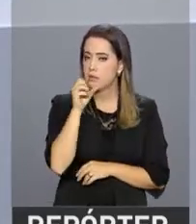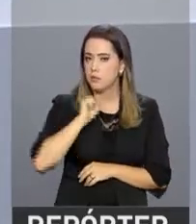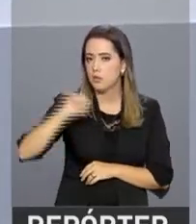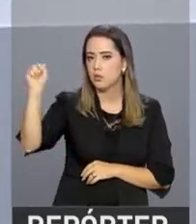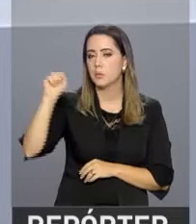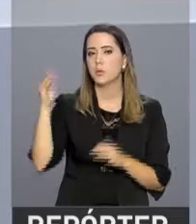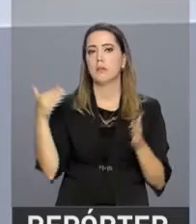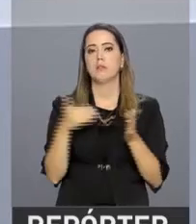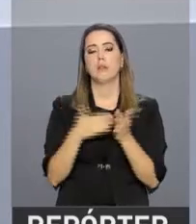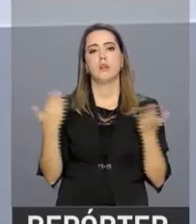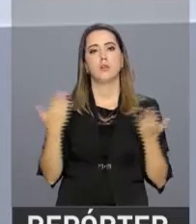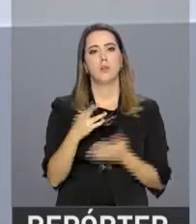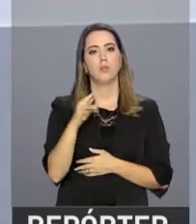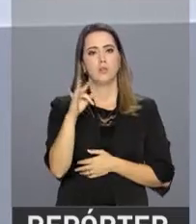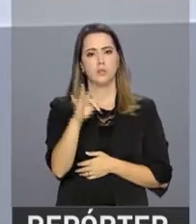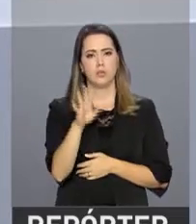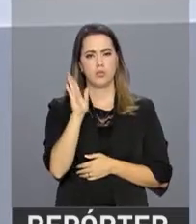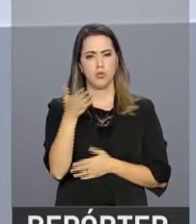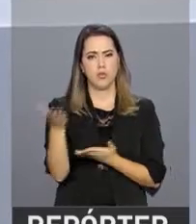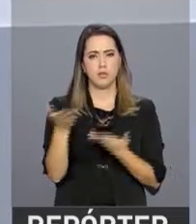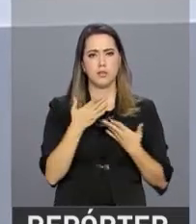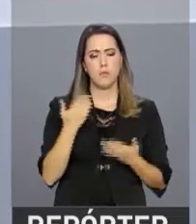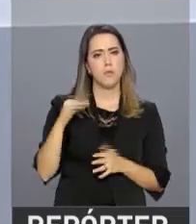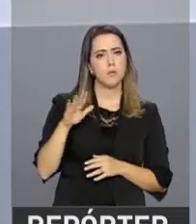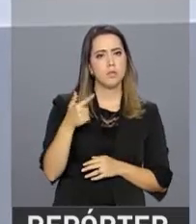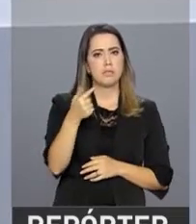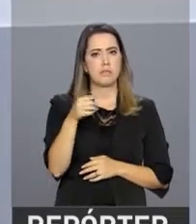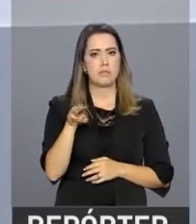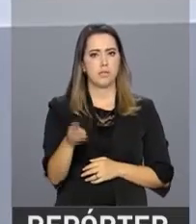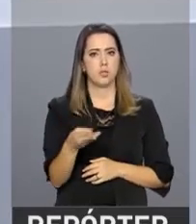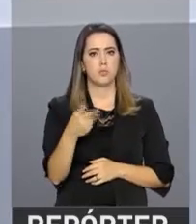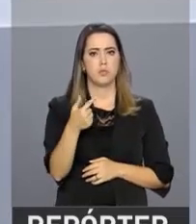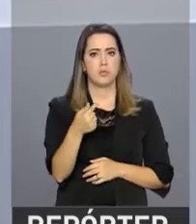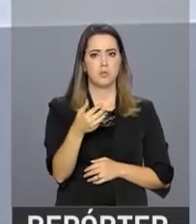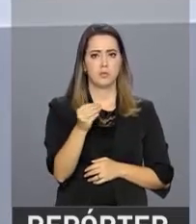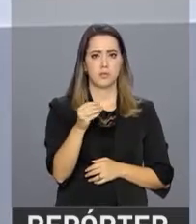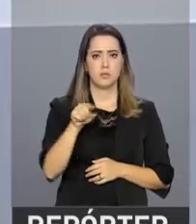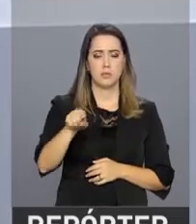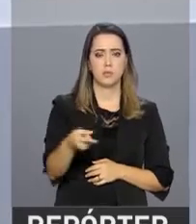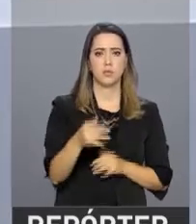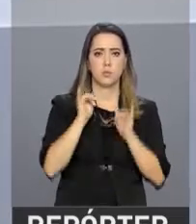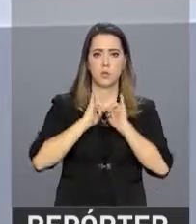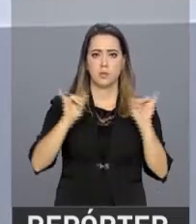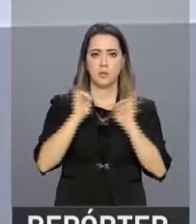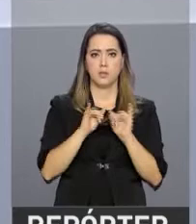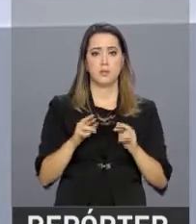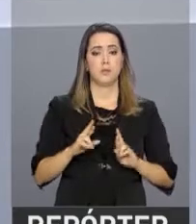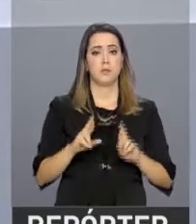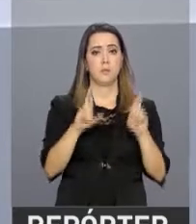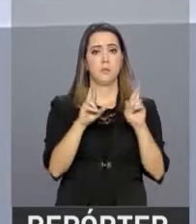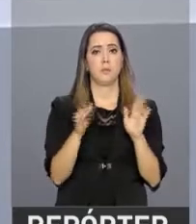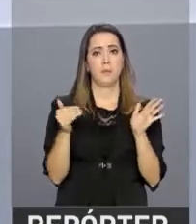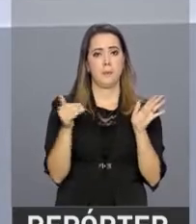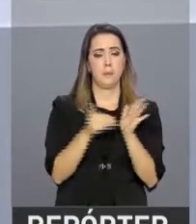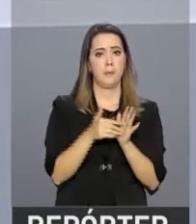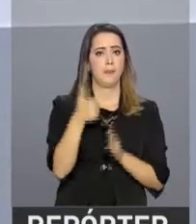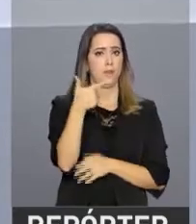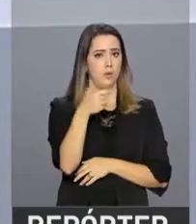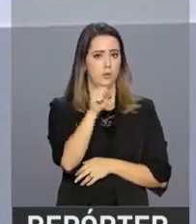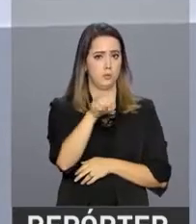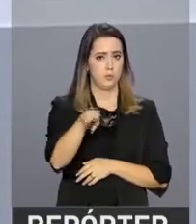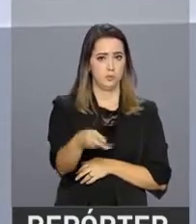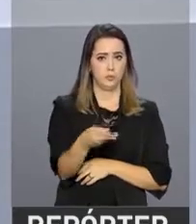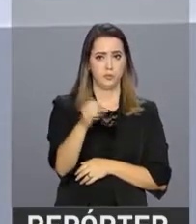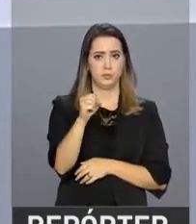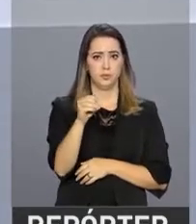abril. Até agora, a Receita Federal já recebeu cerca de 7 milhões e 700 mil declarações. A expectativa é de que 28